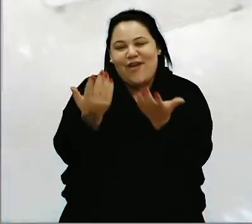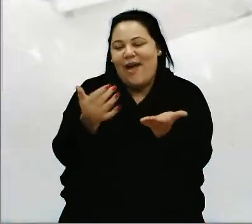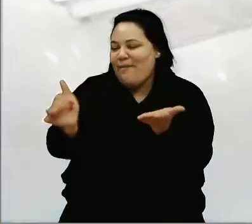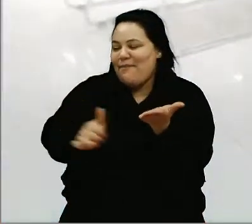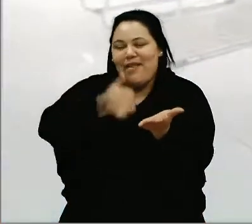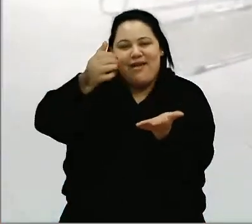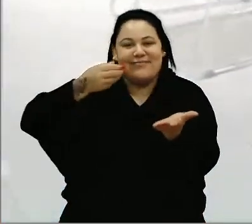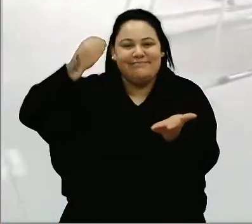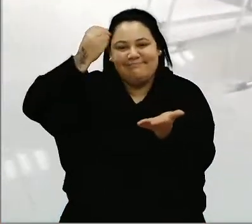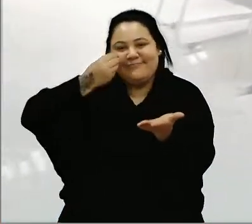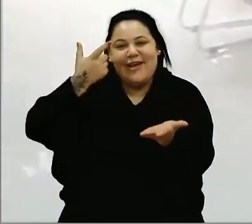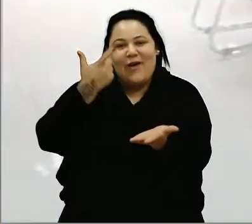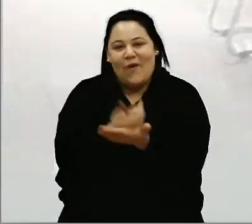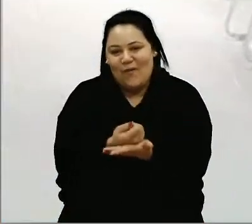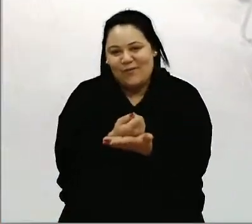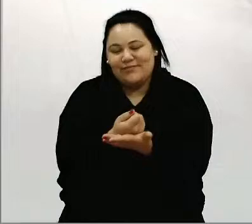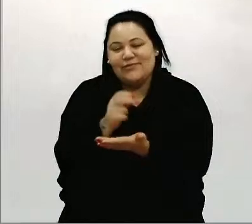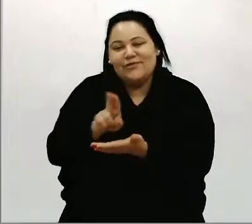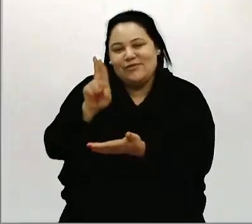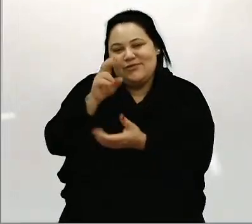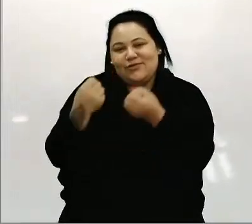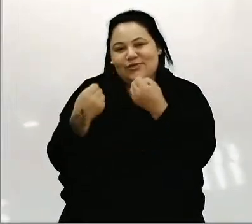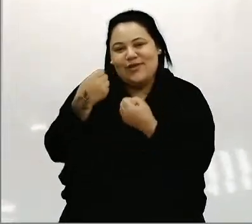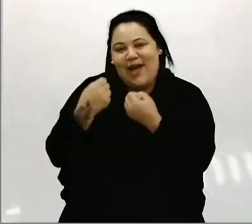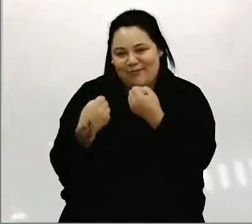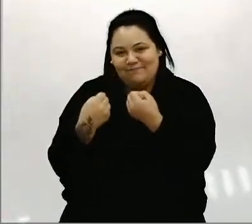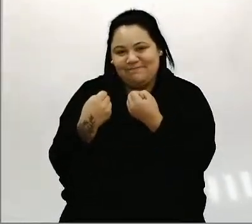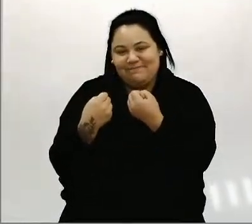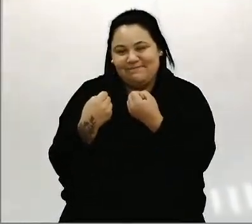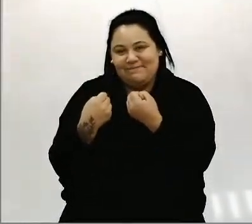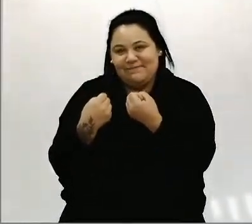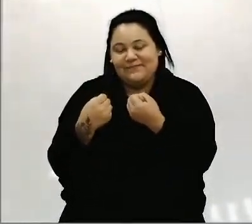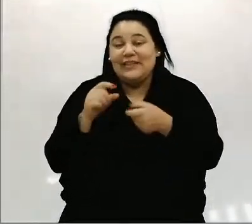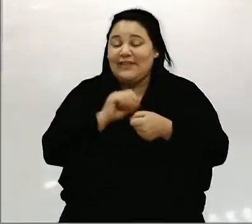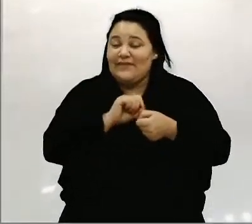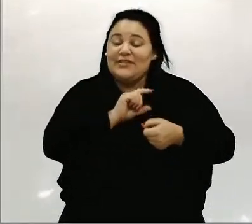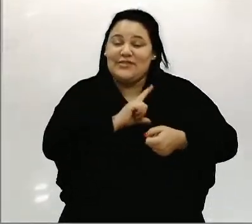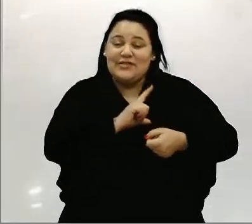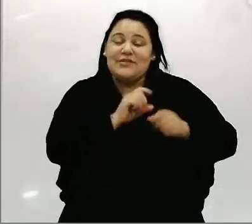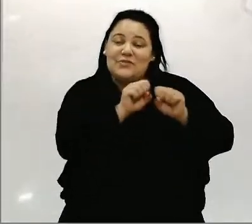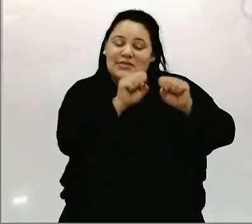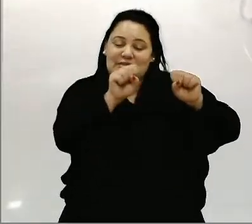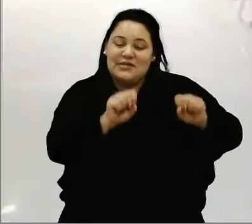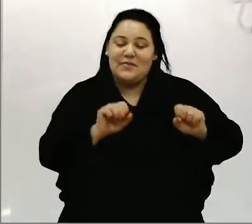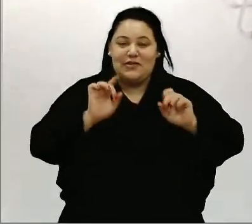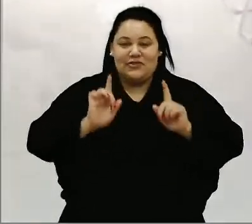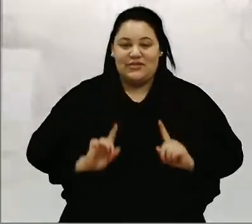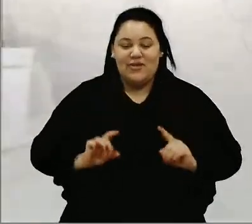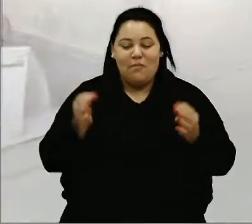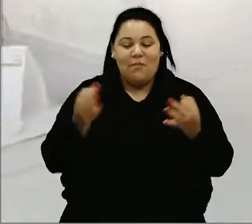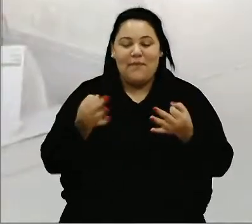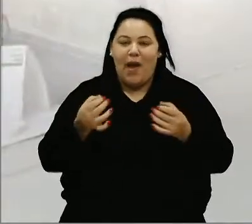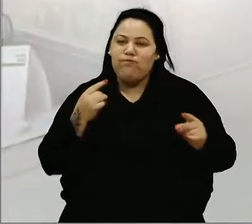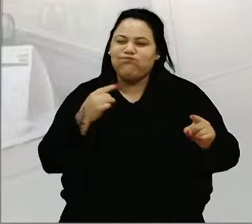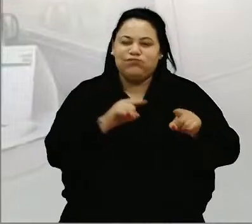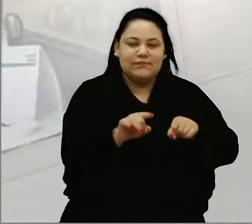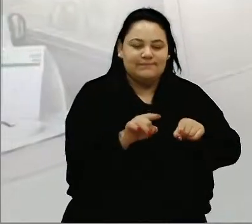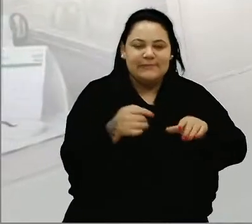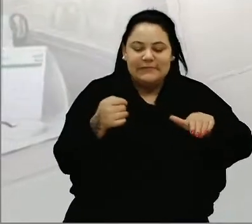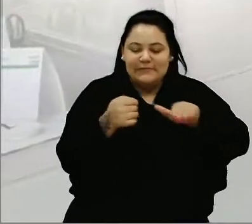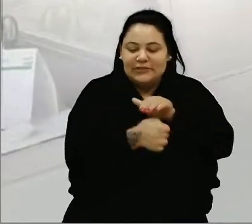de compra e propriedade de um veículo automotor a partir de um sistema de gestão eficiente e competitivo,